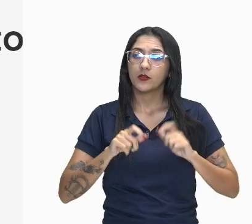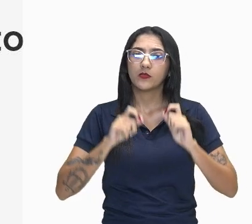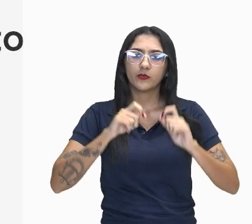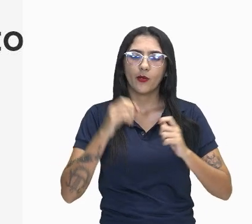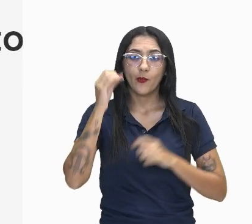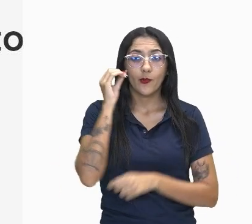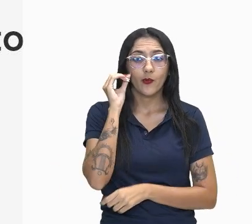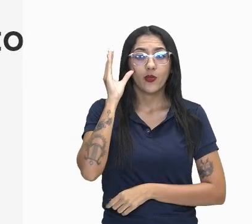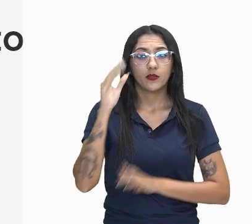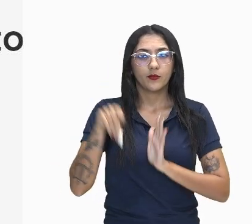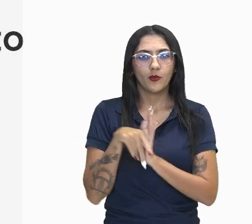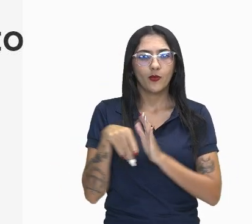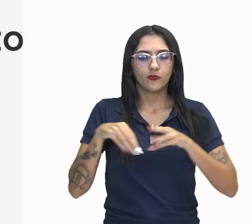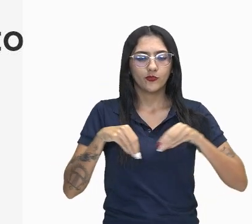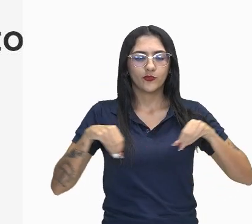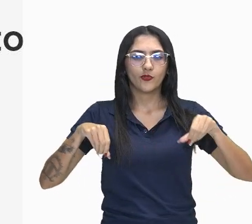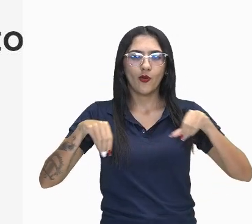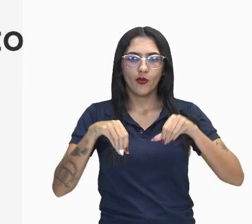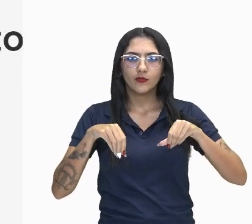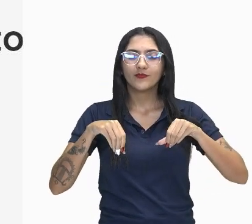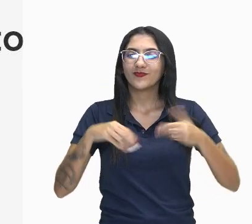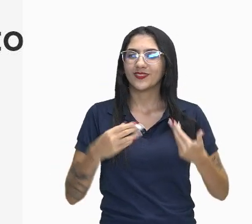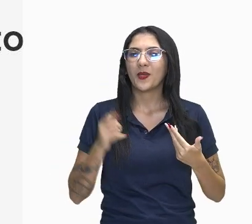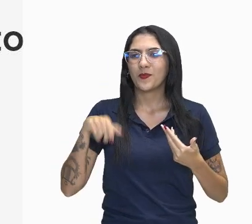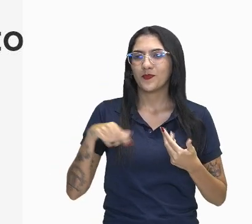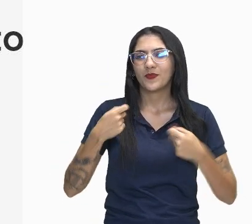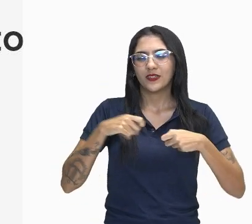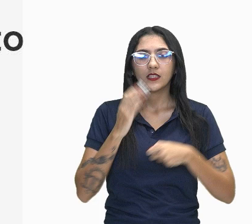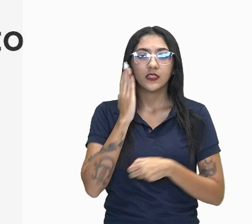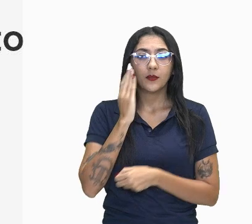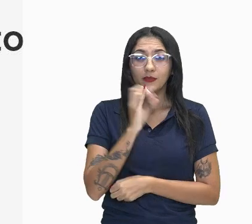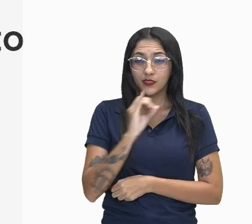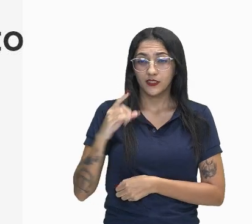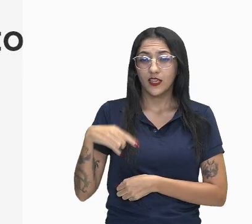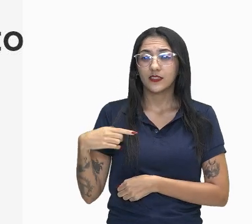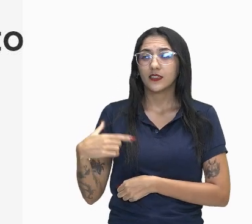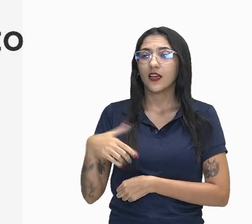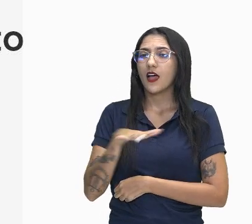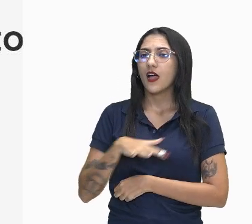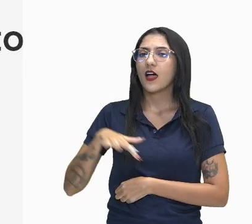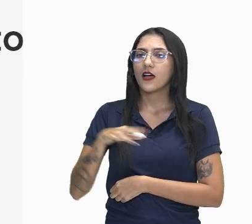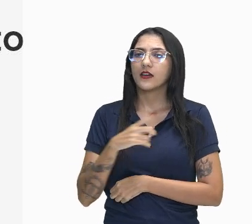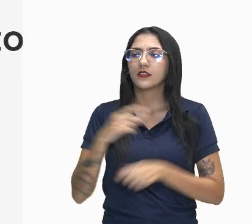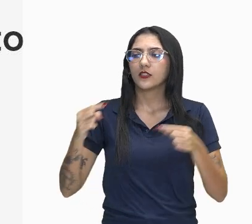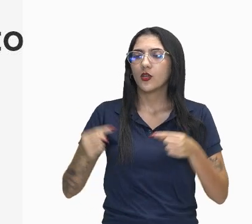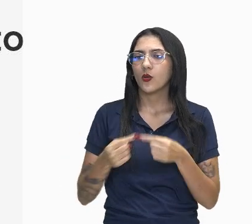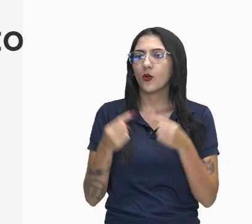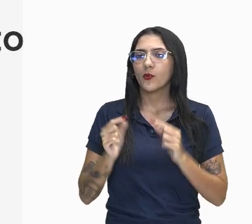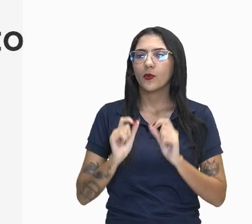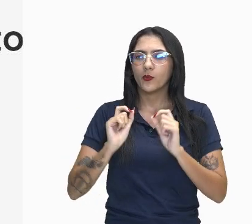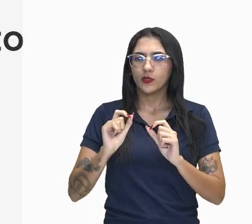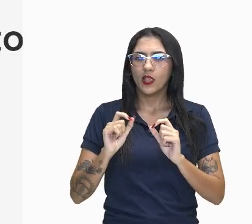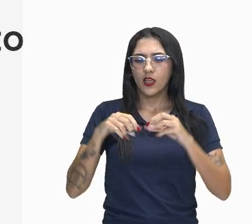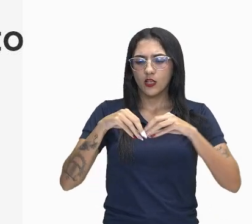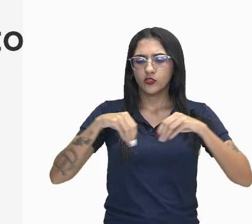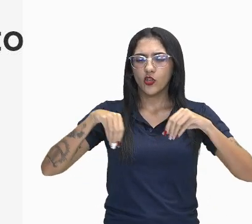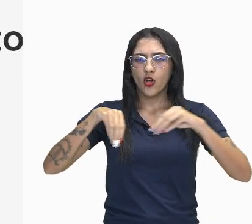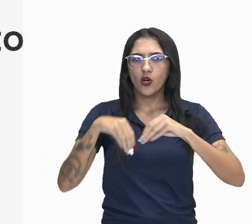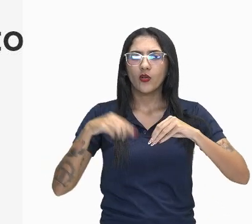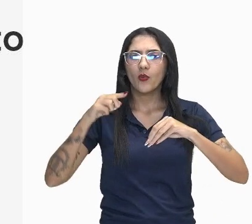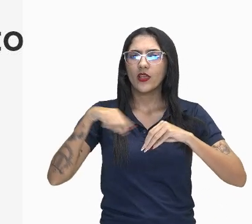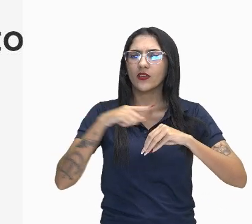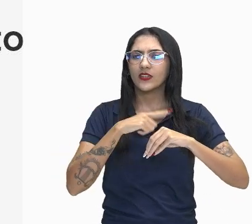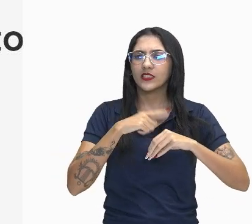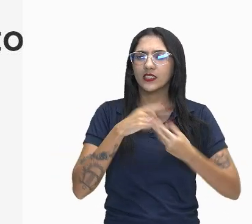sobre o solo. Ali tem que saber se aquela parte que está ocorrendo esse terraceamento, aquele solo ele vai estar